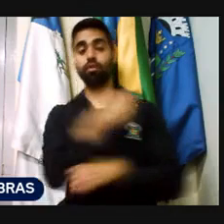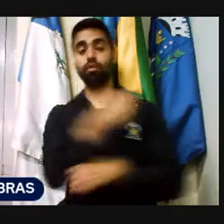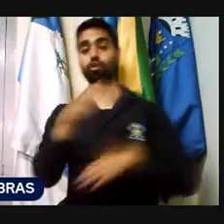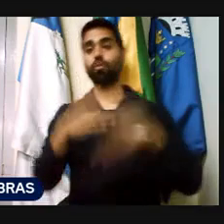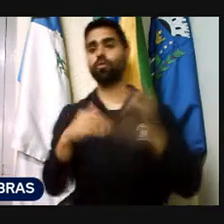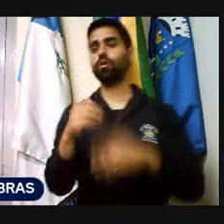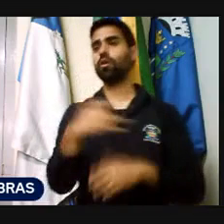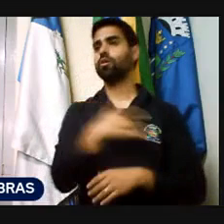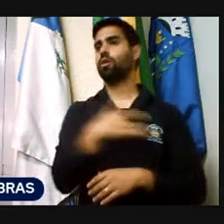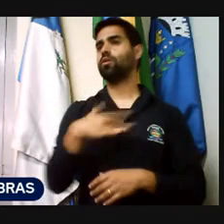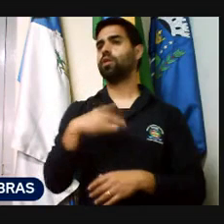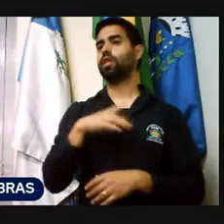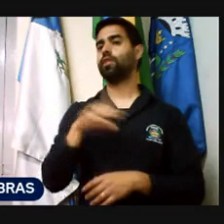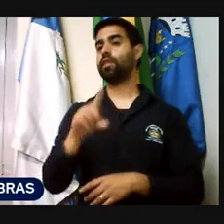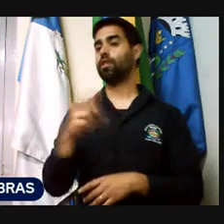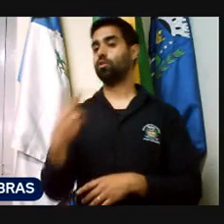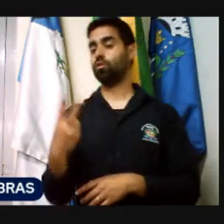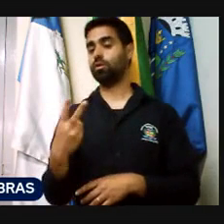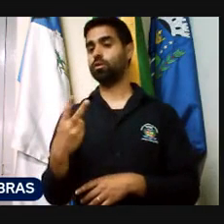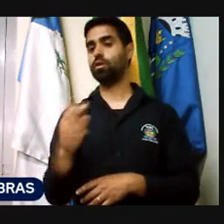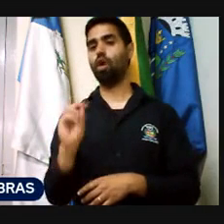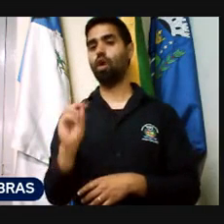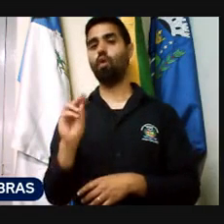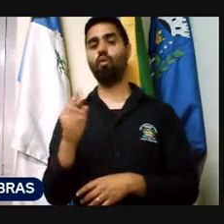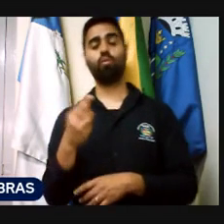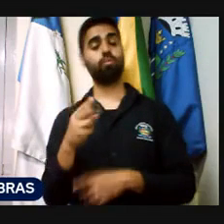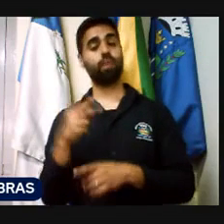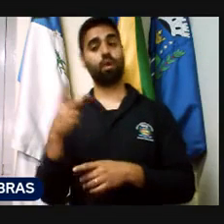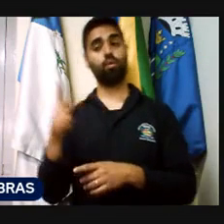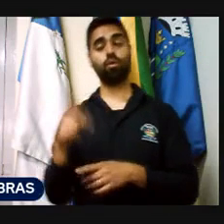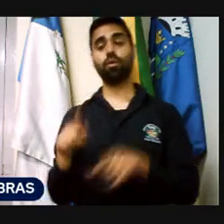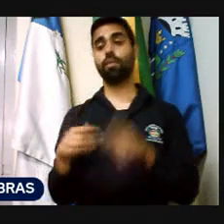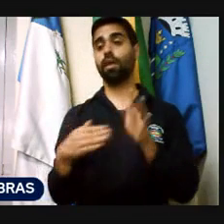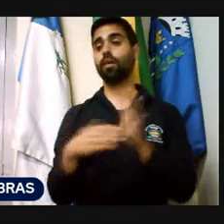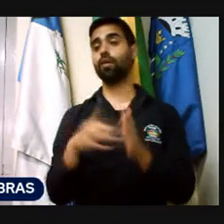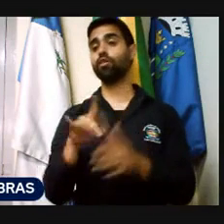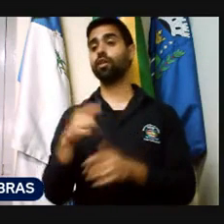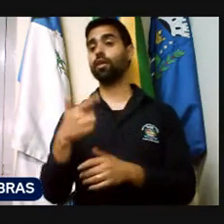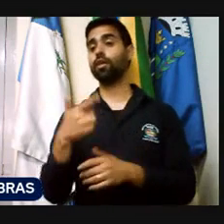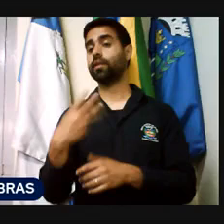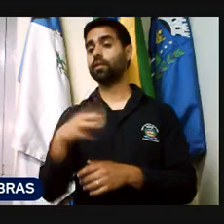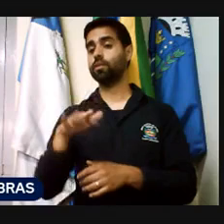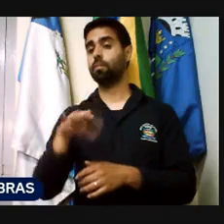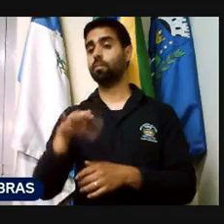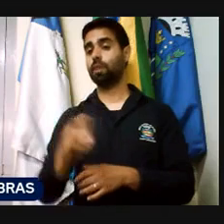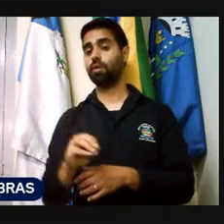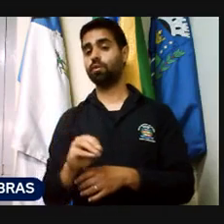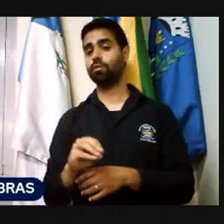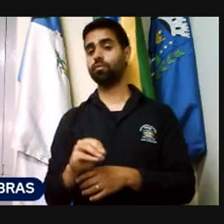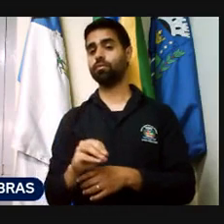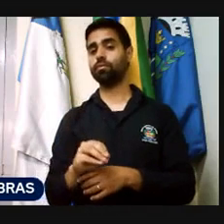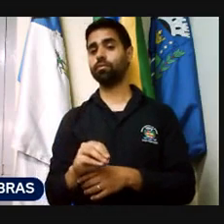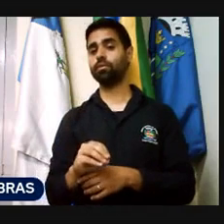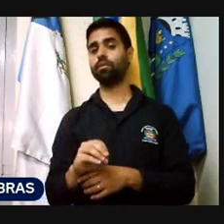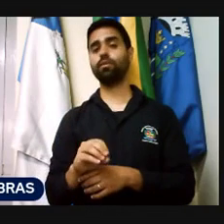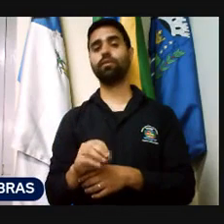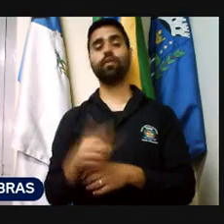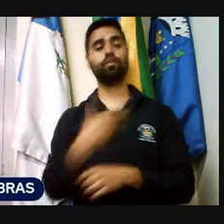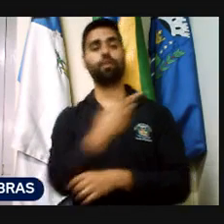a D2 de Coronavac ou AstraZeneca até o dia 3 de maio de 2021 na Santa